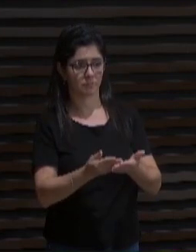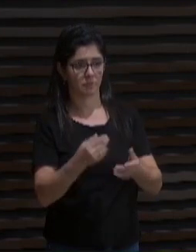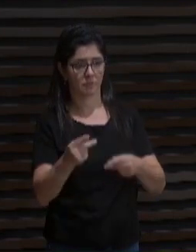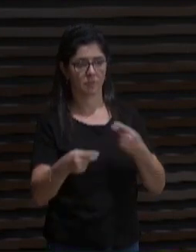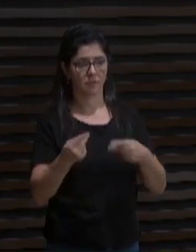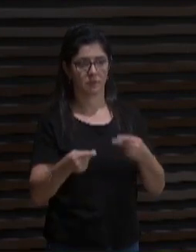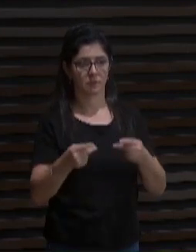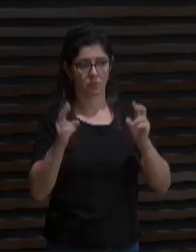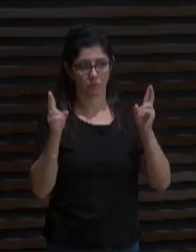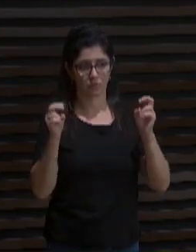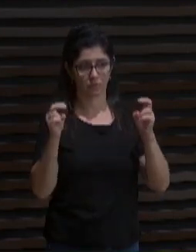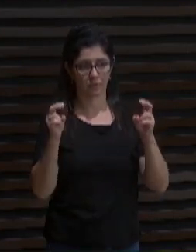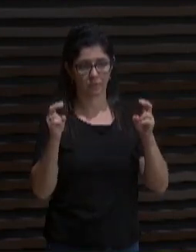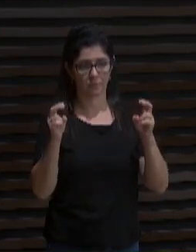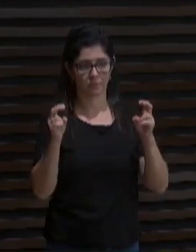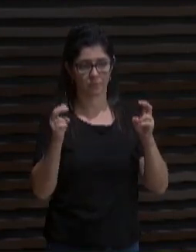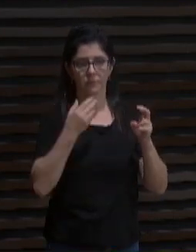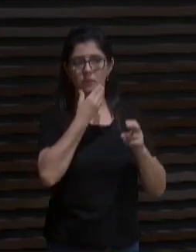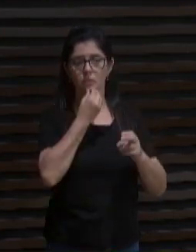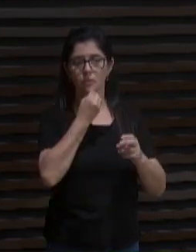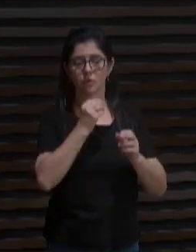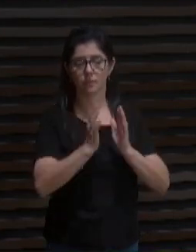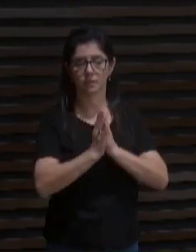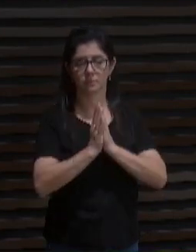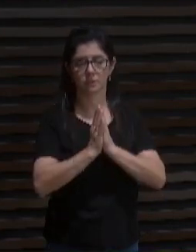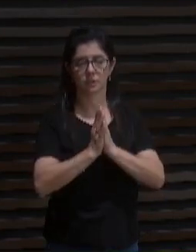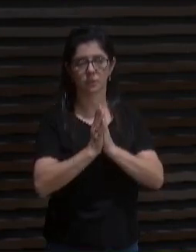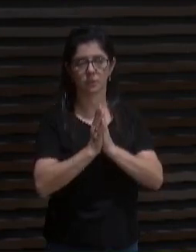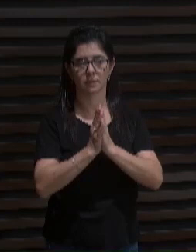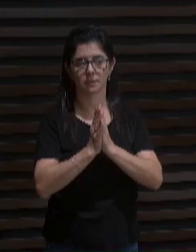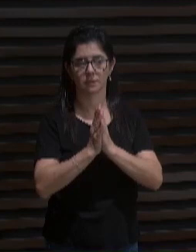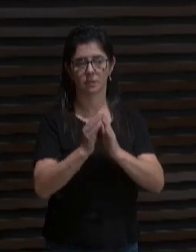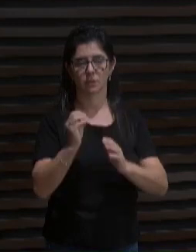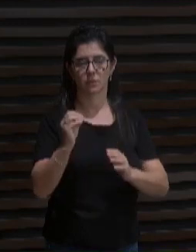Intercessor, de Reese Howells.